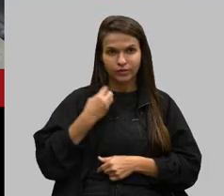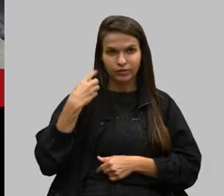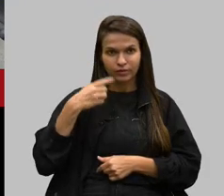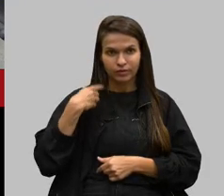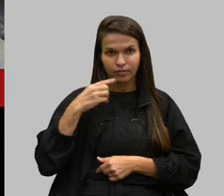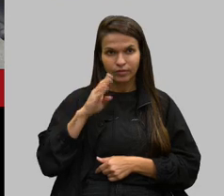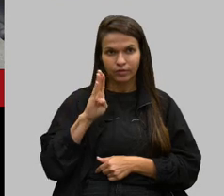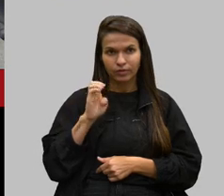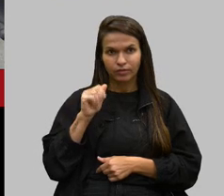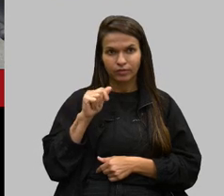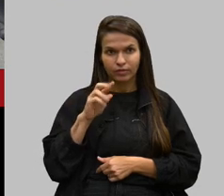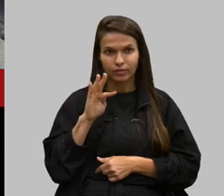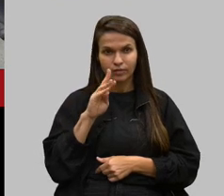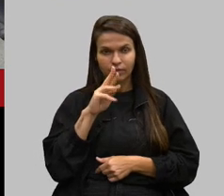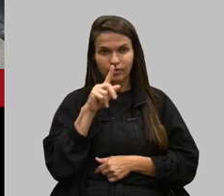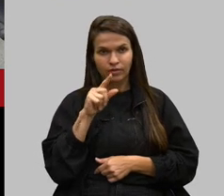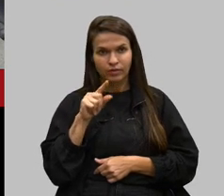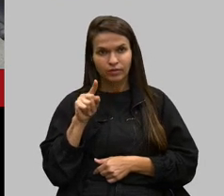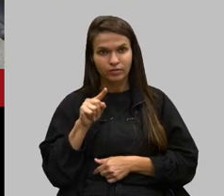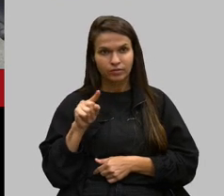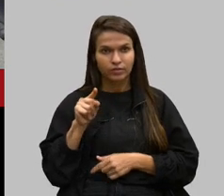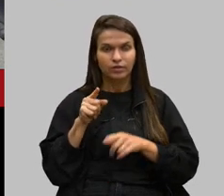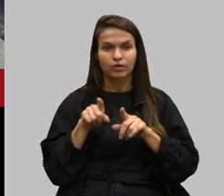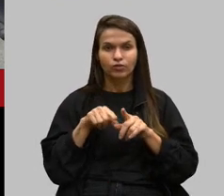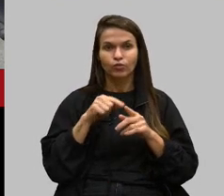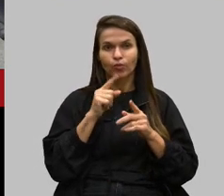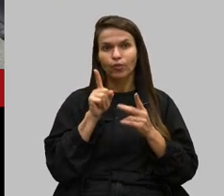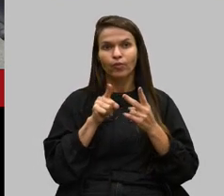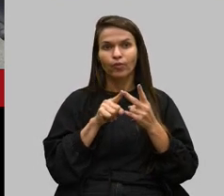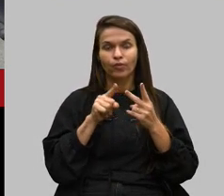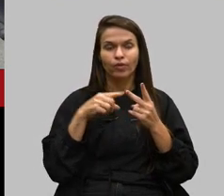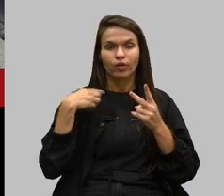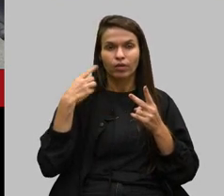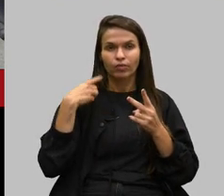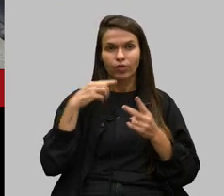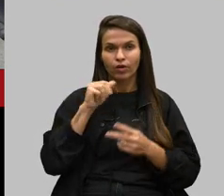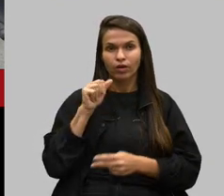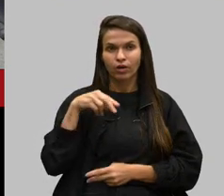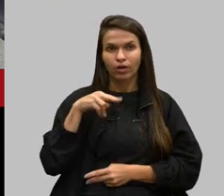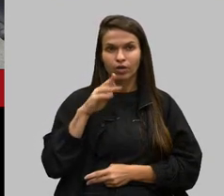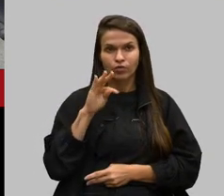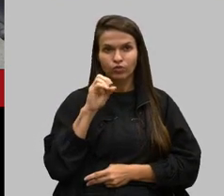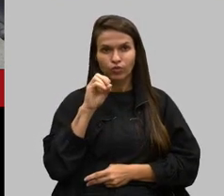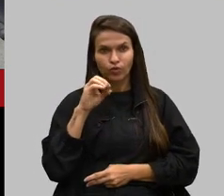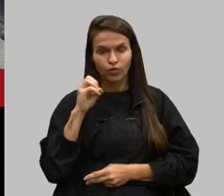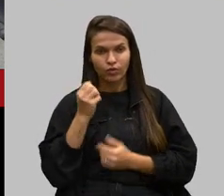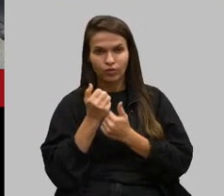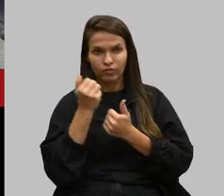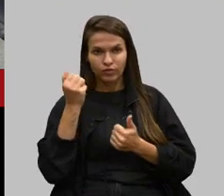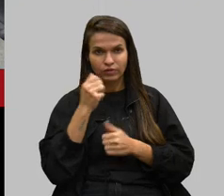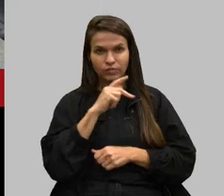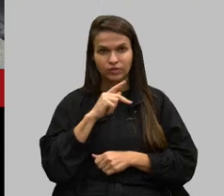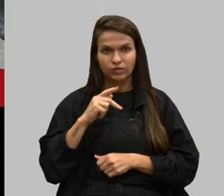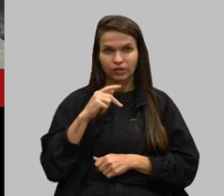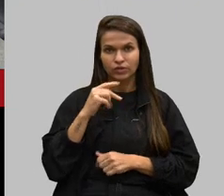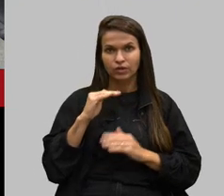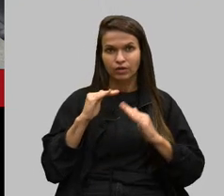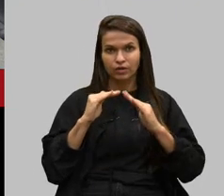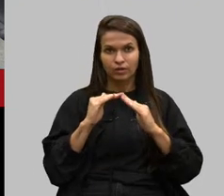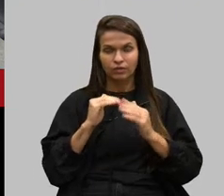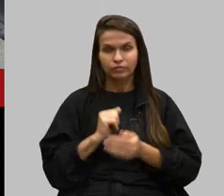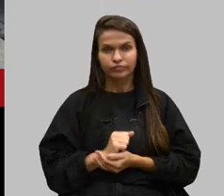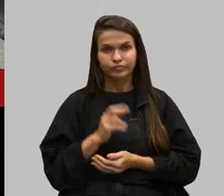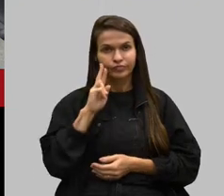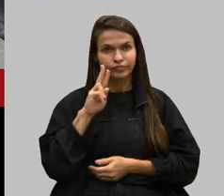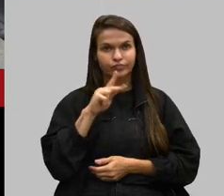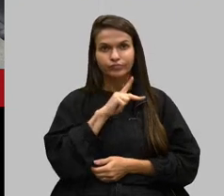Beatriz e o próximo inscrito Deputado Antônio Carlos arandes Nosso vice-presidente da casa senhor presidente